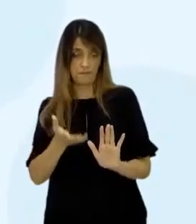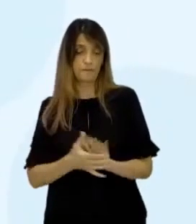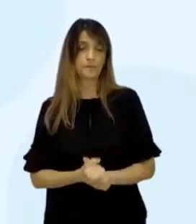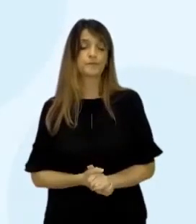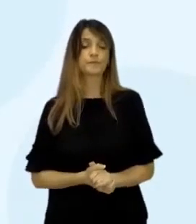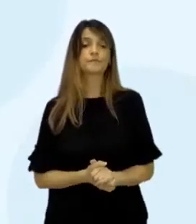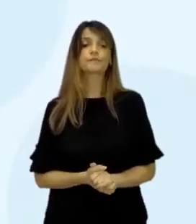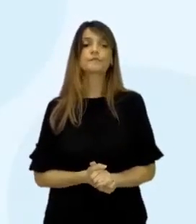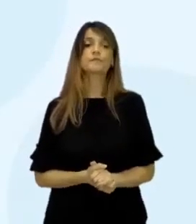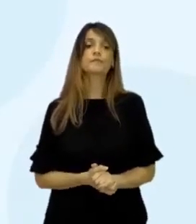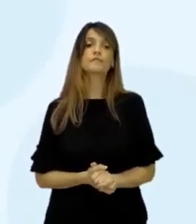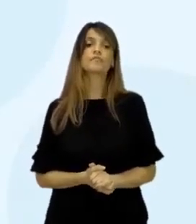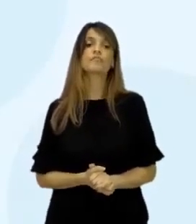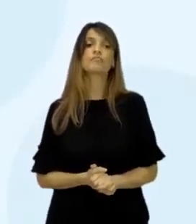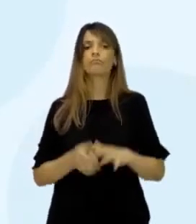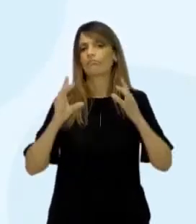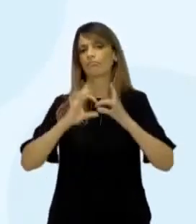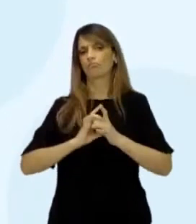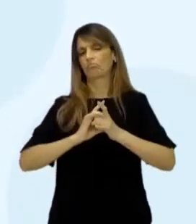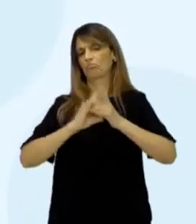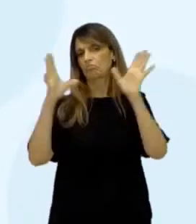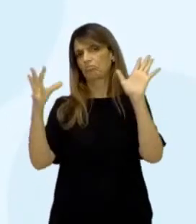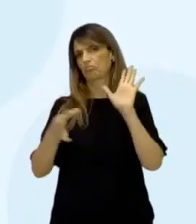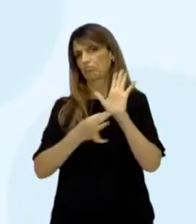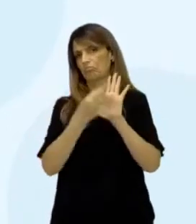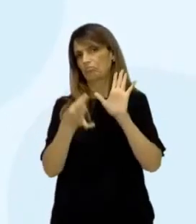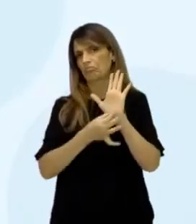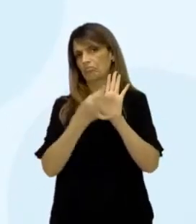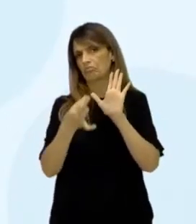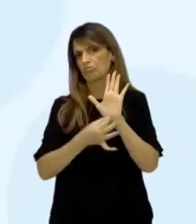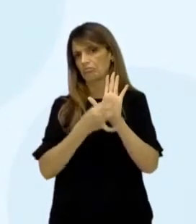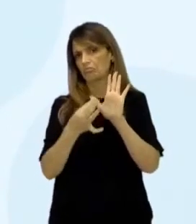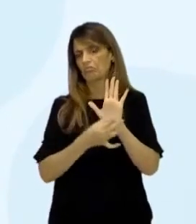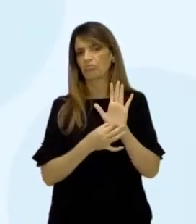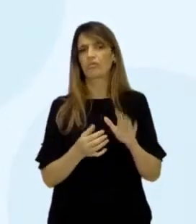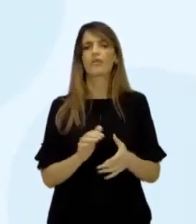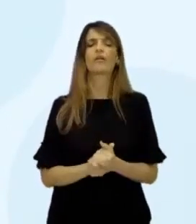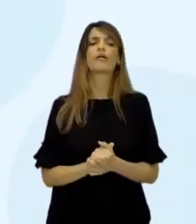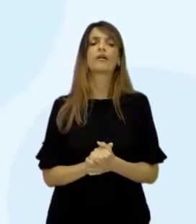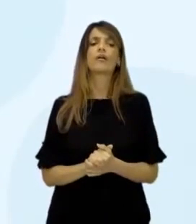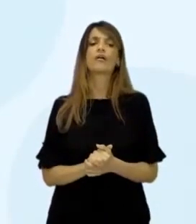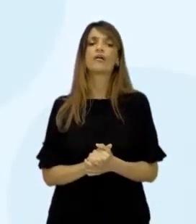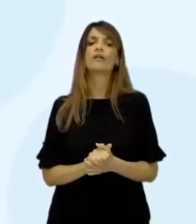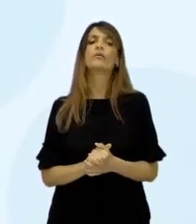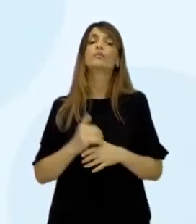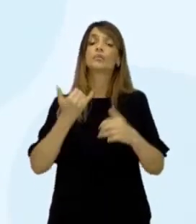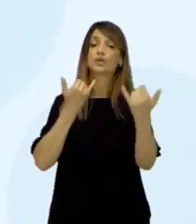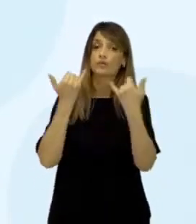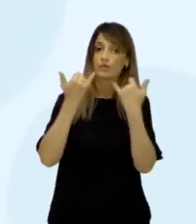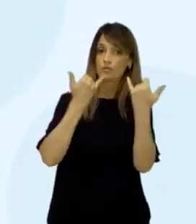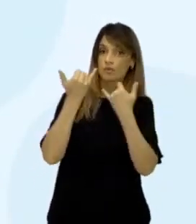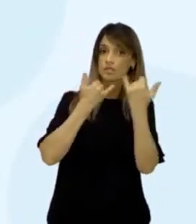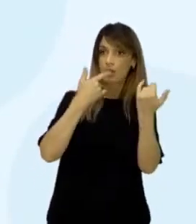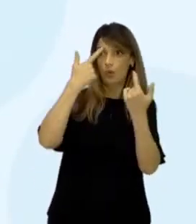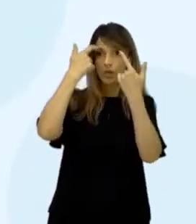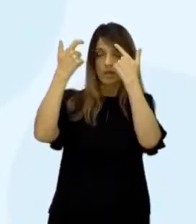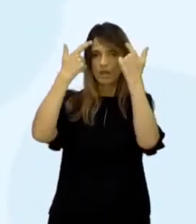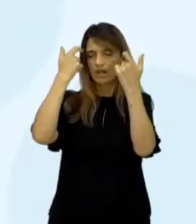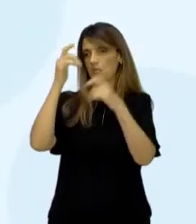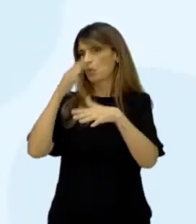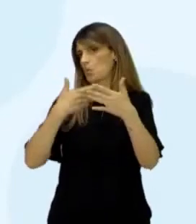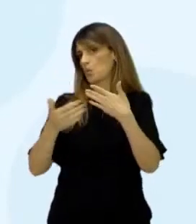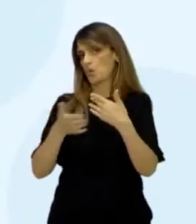Que é de livre manifestação, né, de pensamento e a procura e o recebimento e difusão de informações ou ideias por qualquer